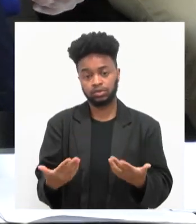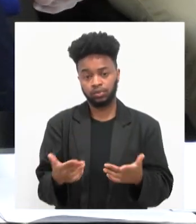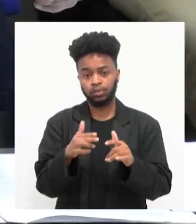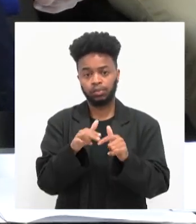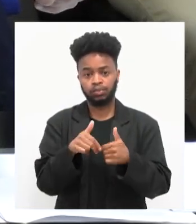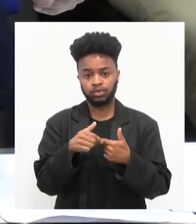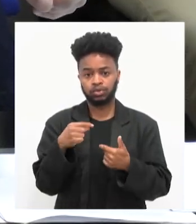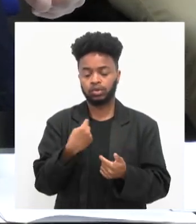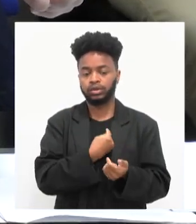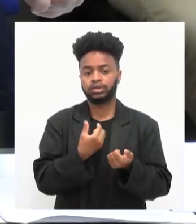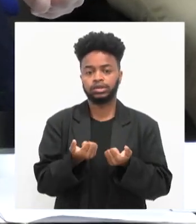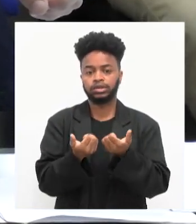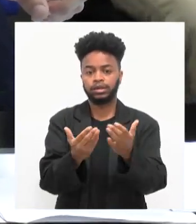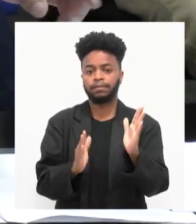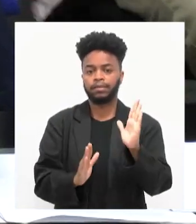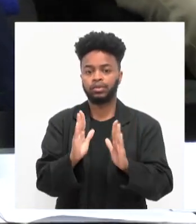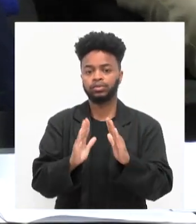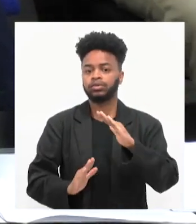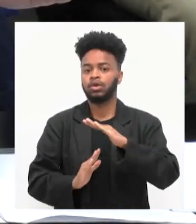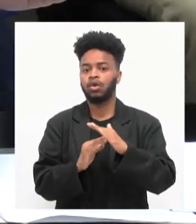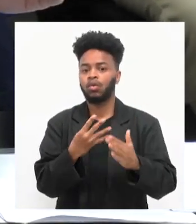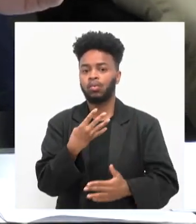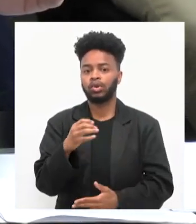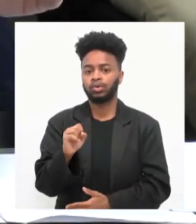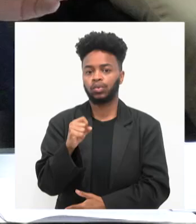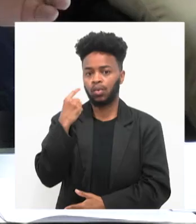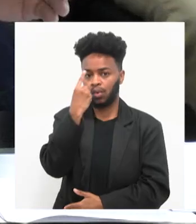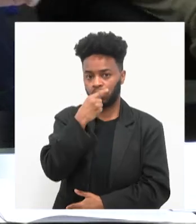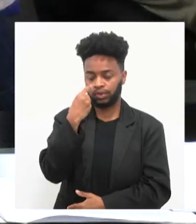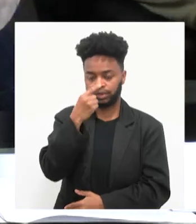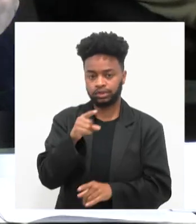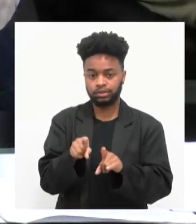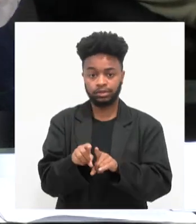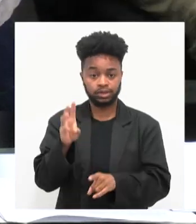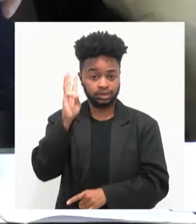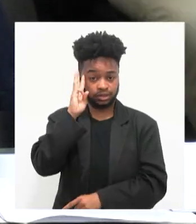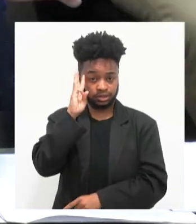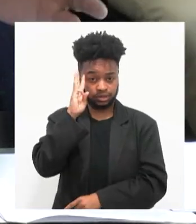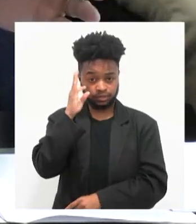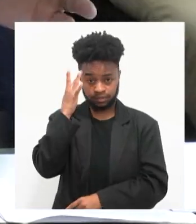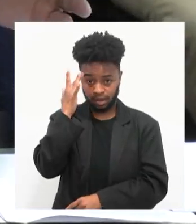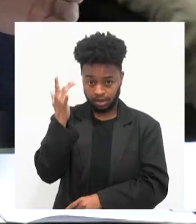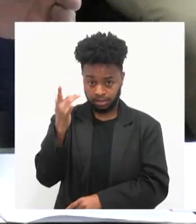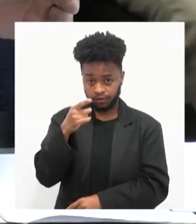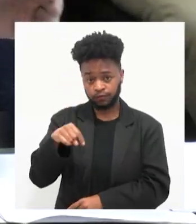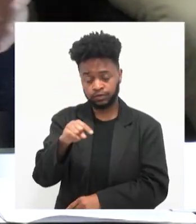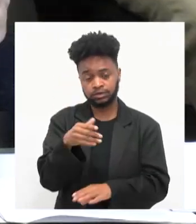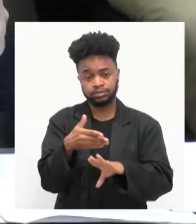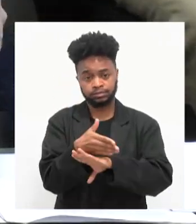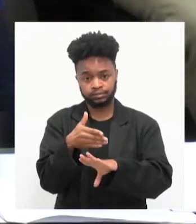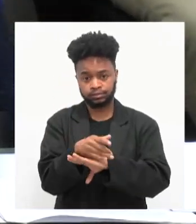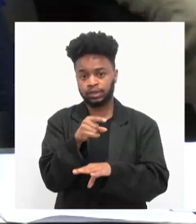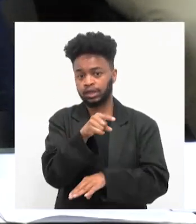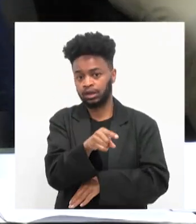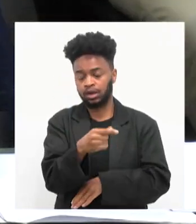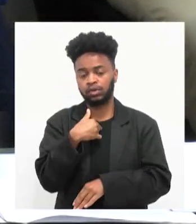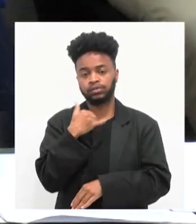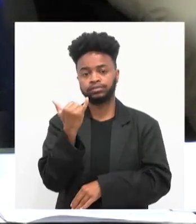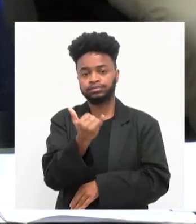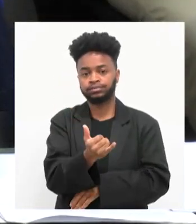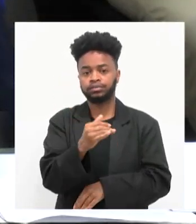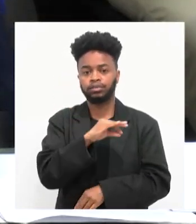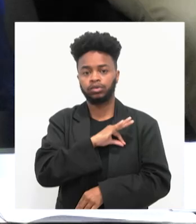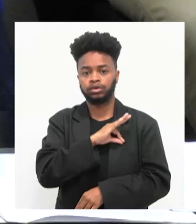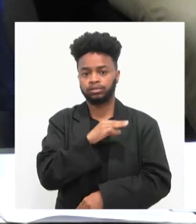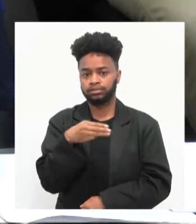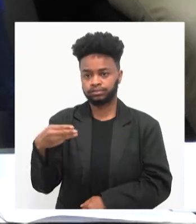nós demos um prazo de 48 horas. Na terça-feira, no dia seguinte, os senhores estiveram lá, comuniquei à Polícia Militar,